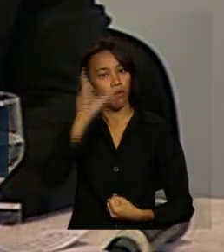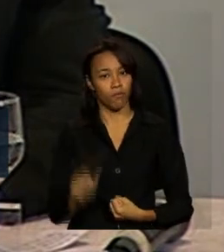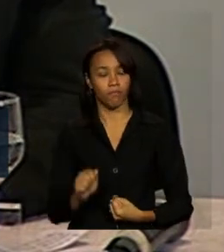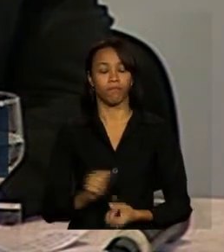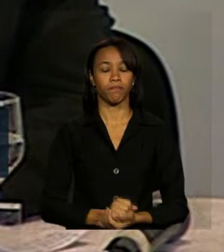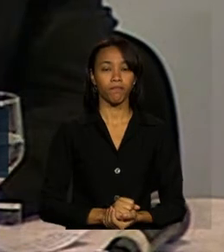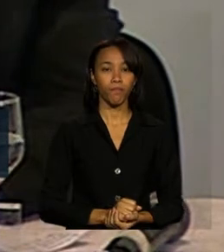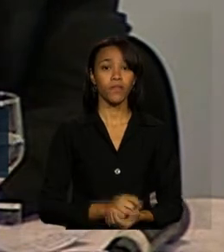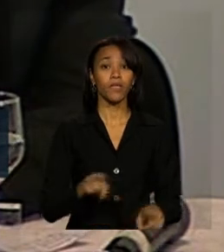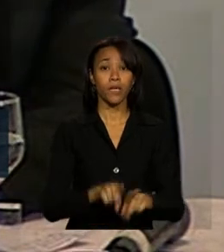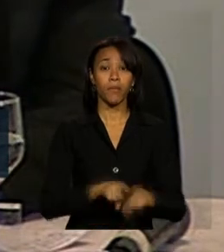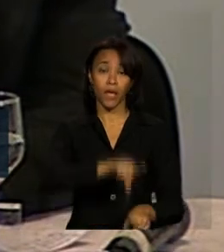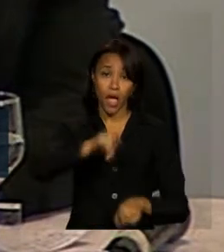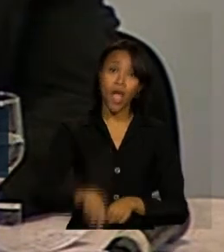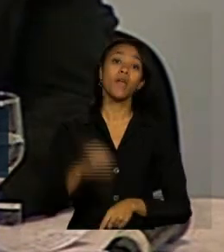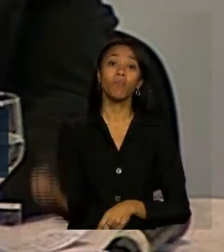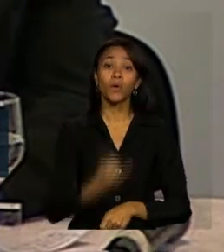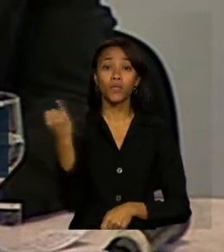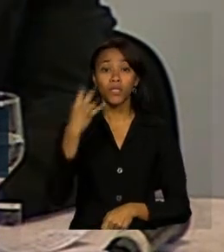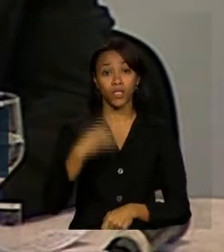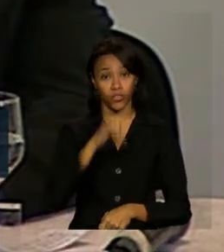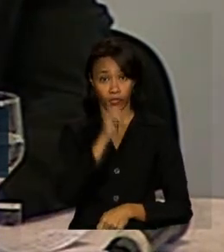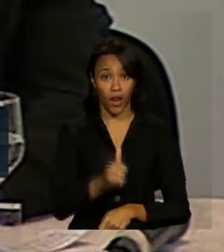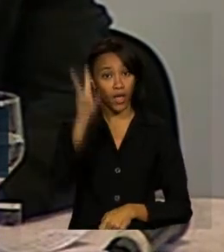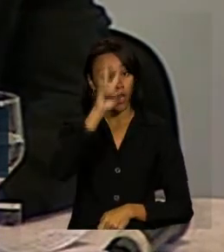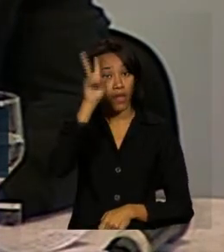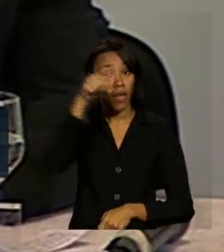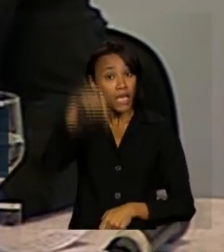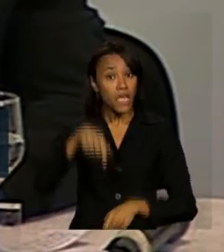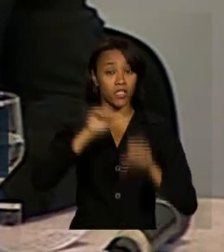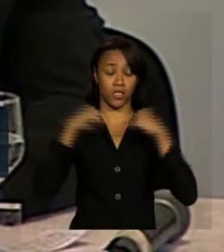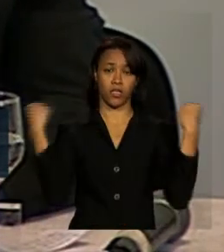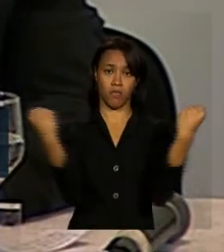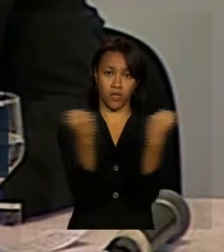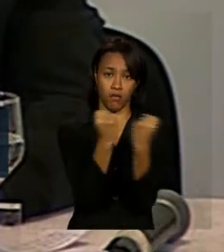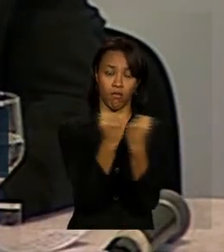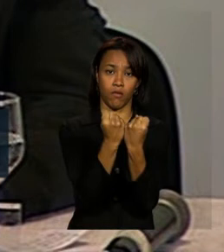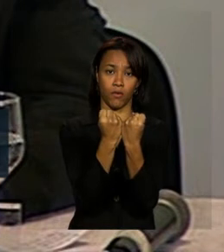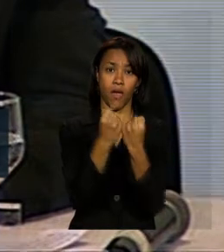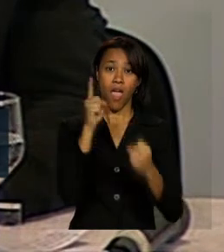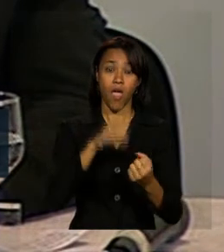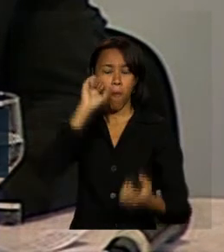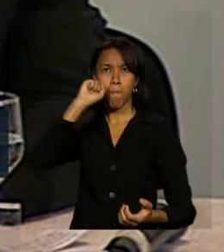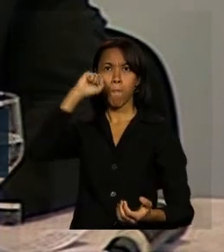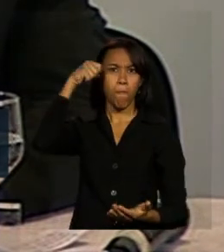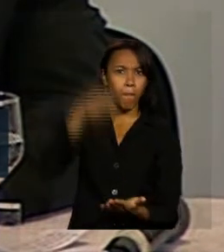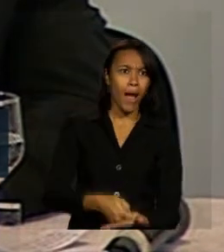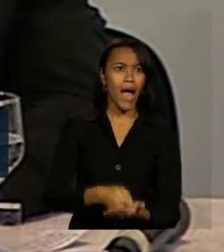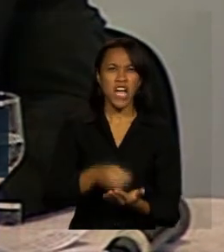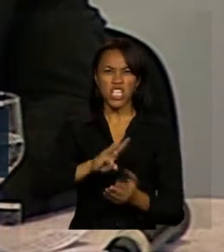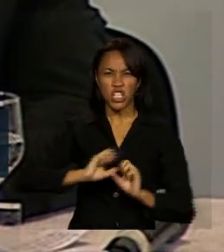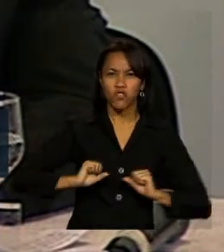Também é muito importante de registrar e lembrar que este seminário se integra no marco de um vasto esforço, um